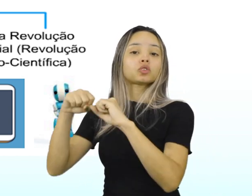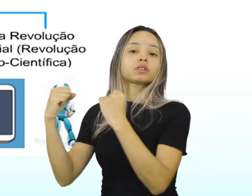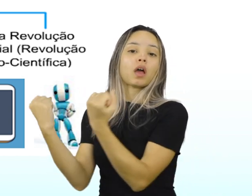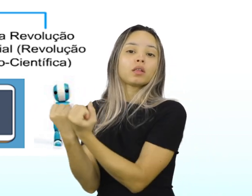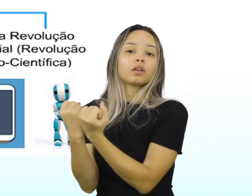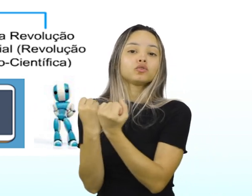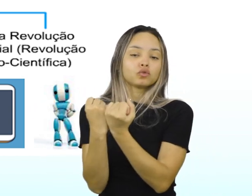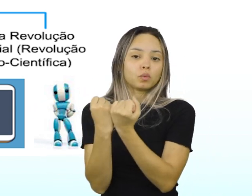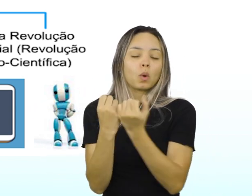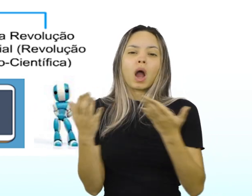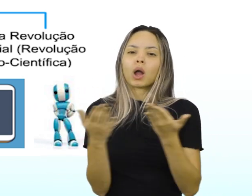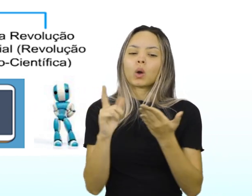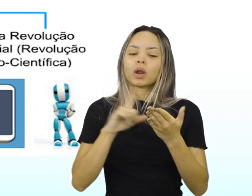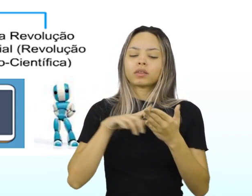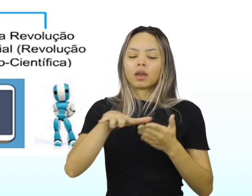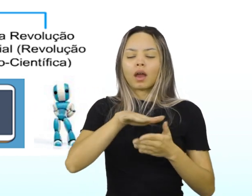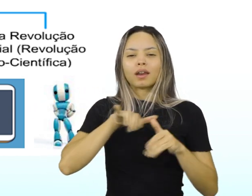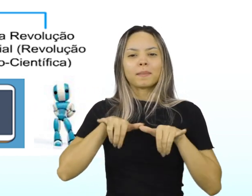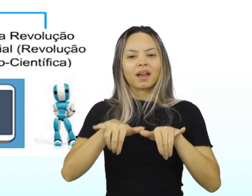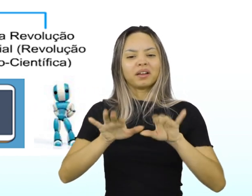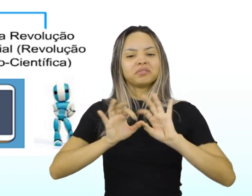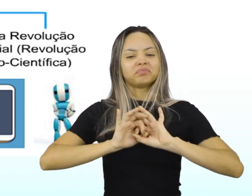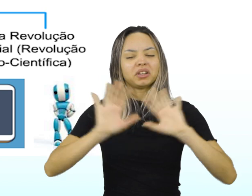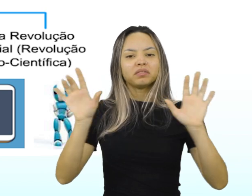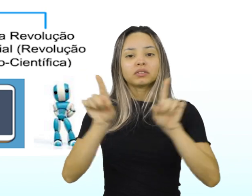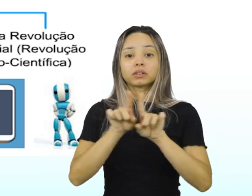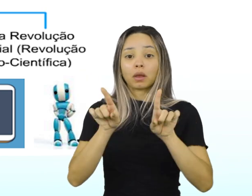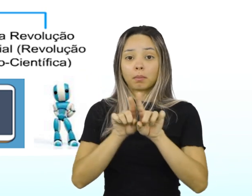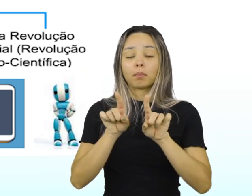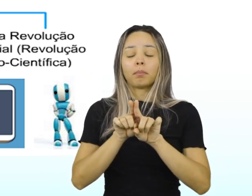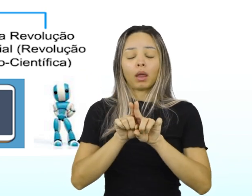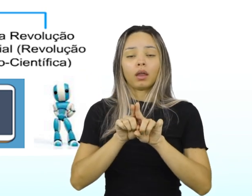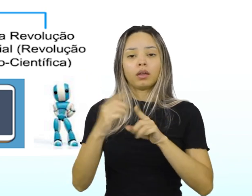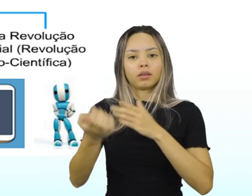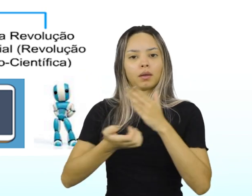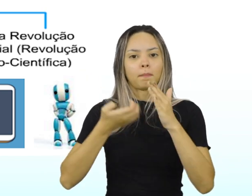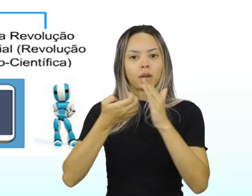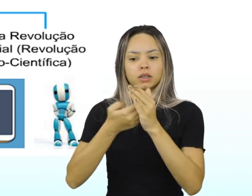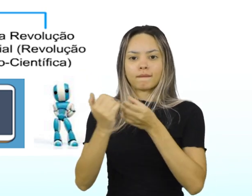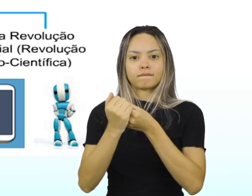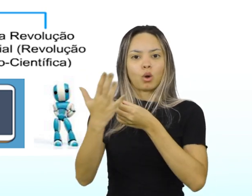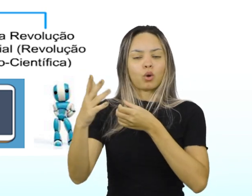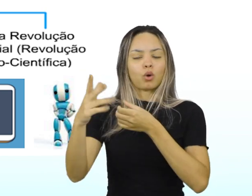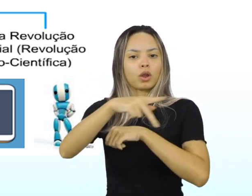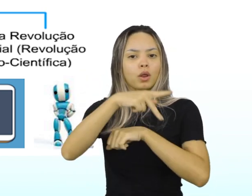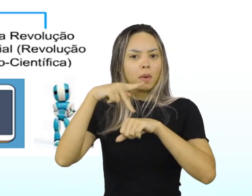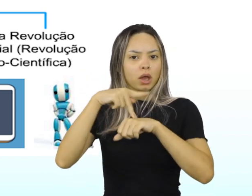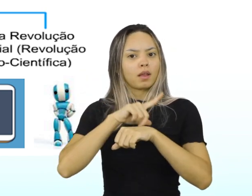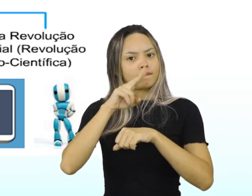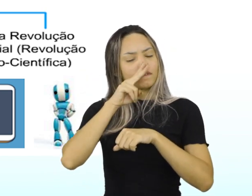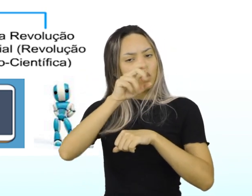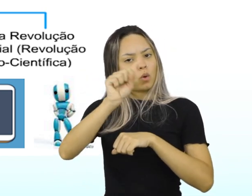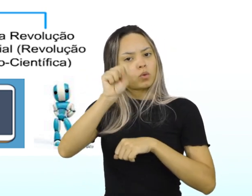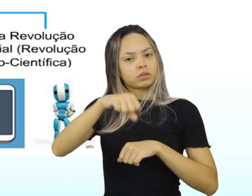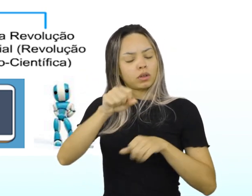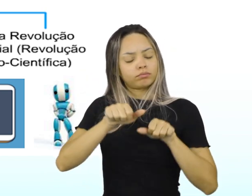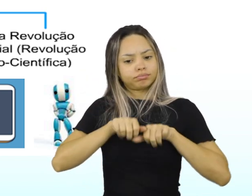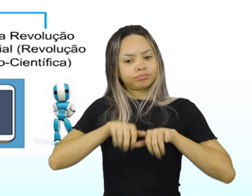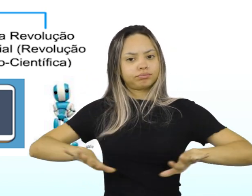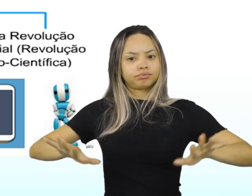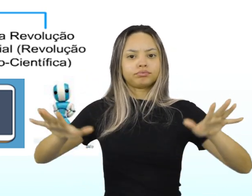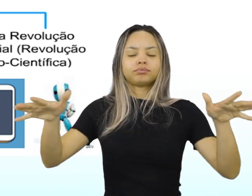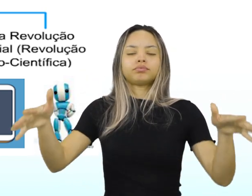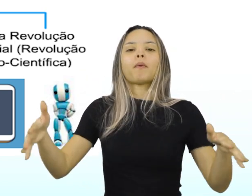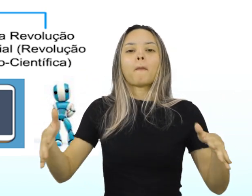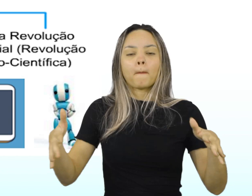Agora não, ela encontra mercados livres e as multinacionais elas ganham força e se espalham pelo mundo.